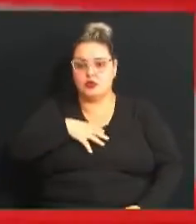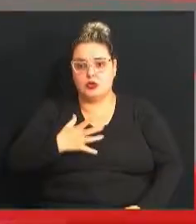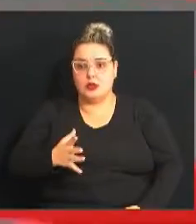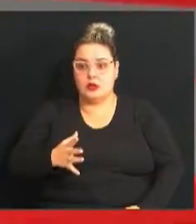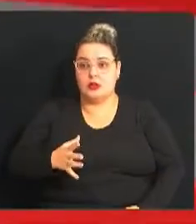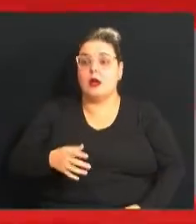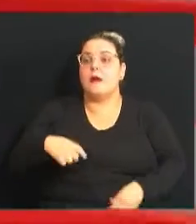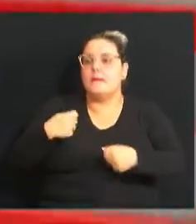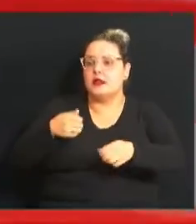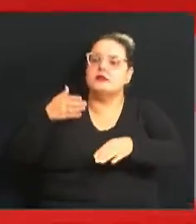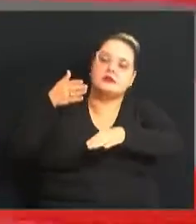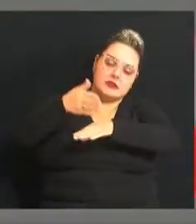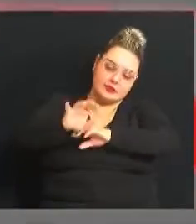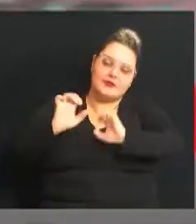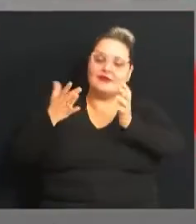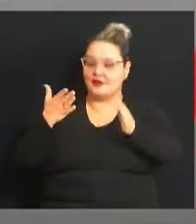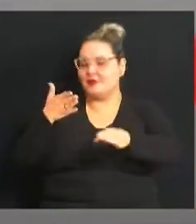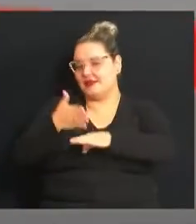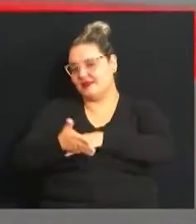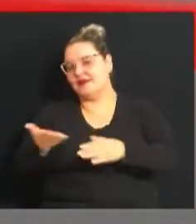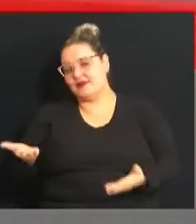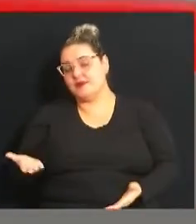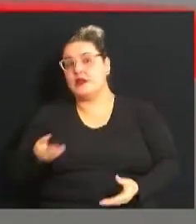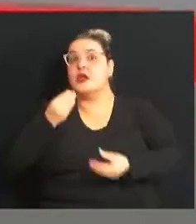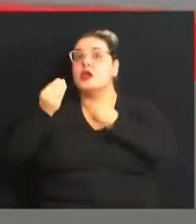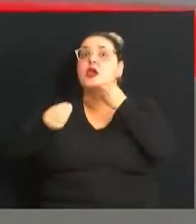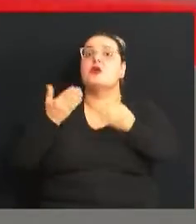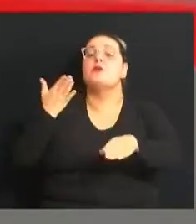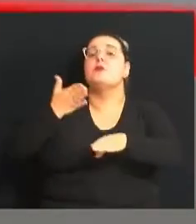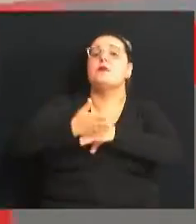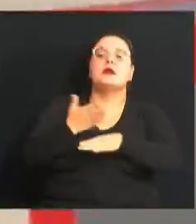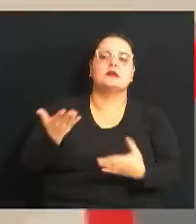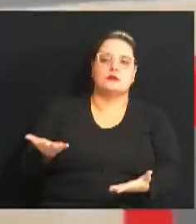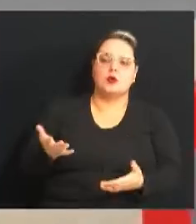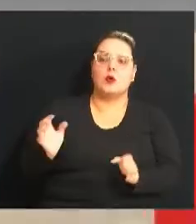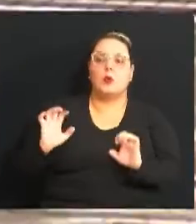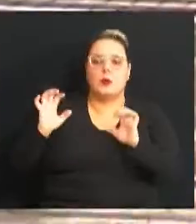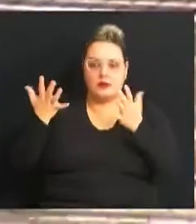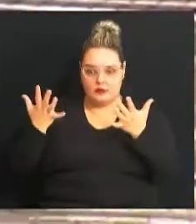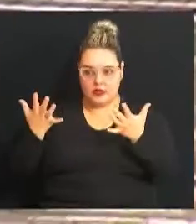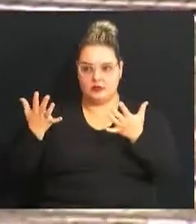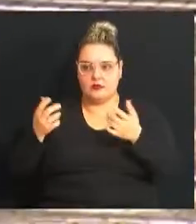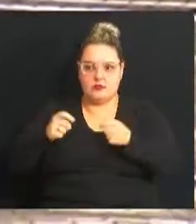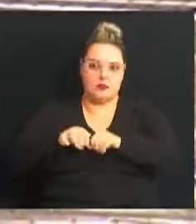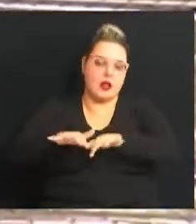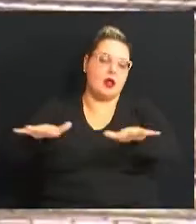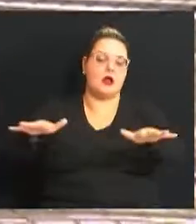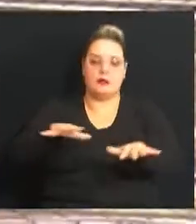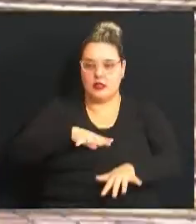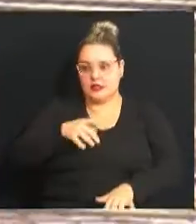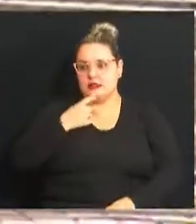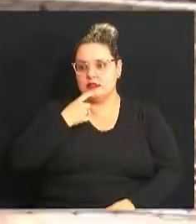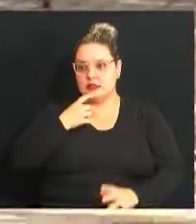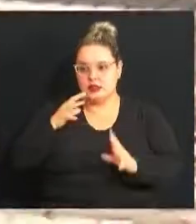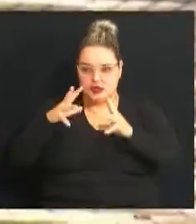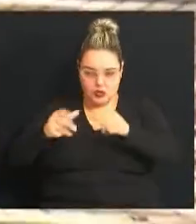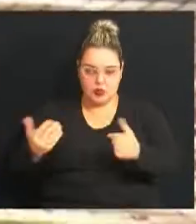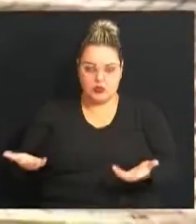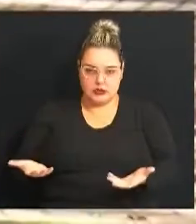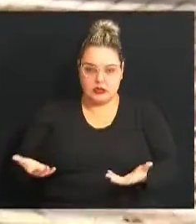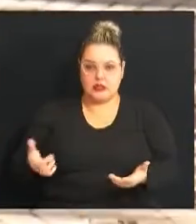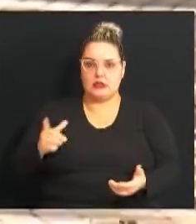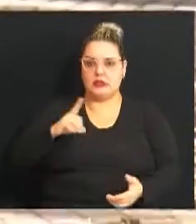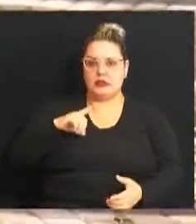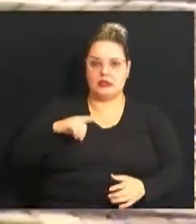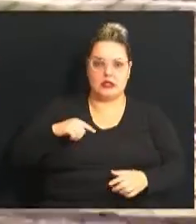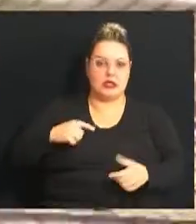no evento e participar. E como é que faz para participar, né? Então, o evento ele vai estar espalhado pela cidade toda, né? Então tem